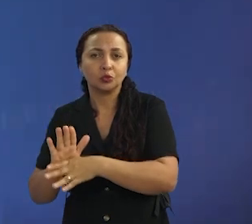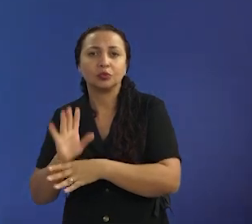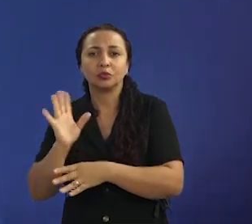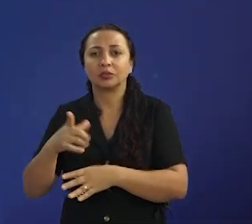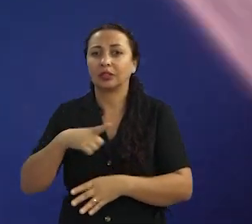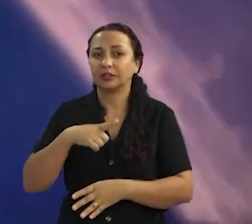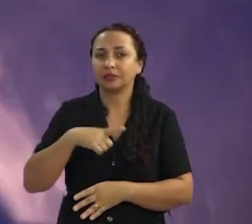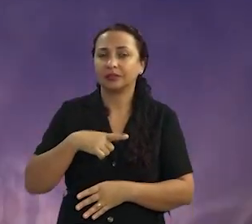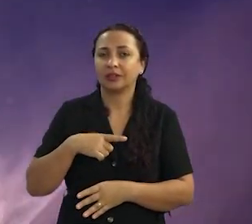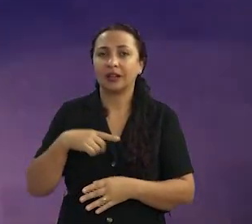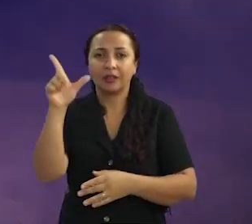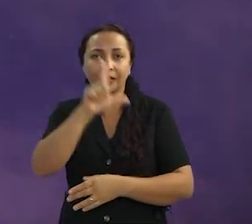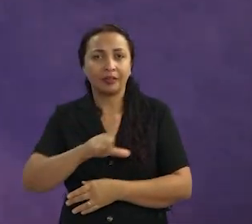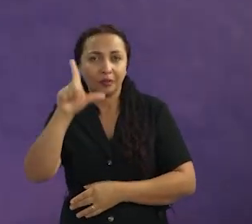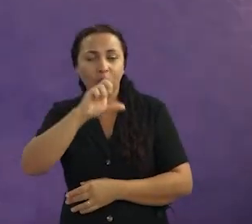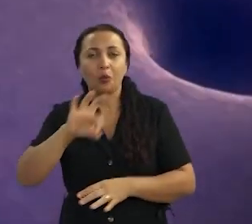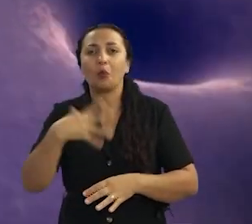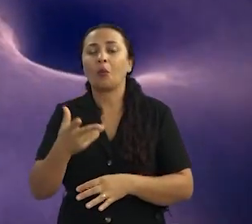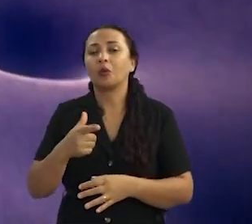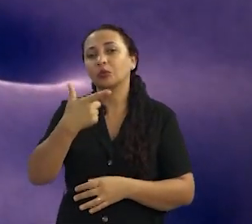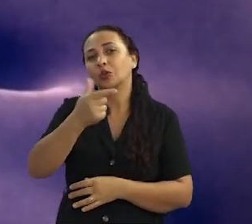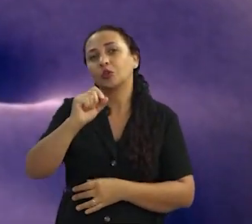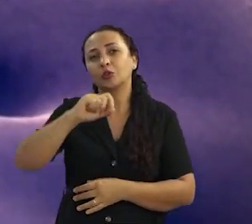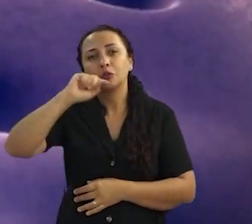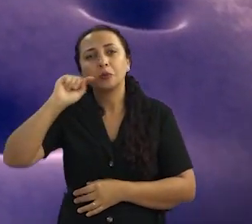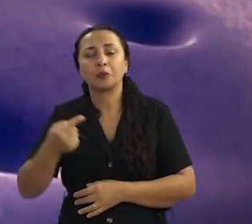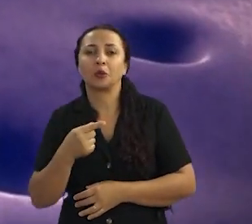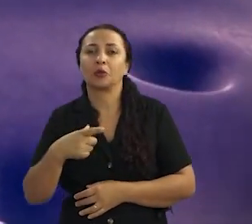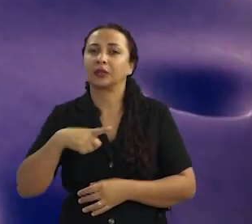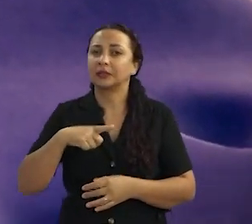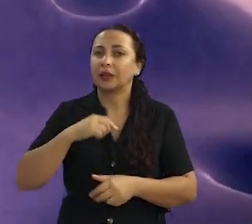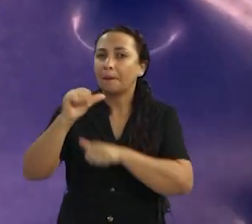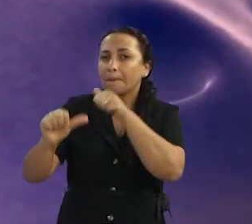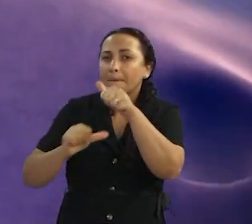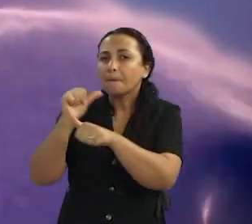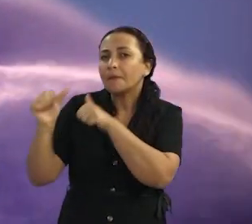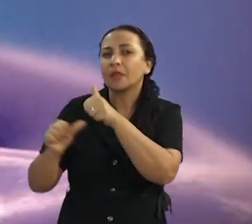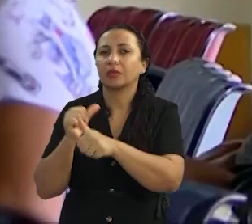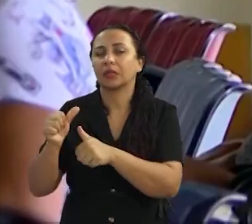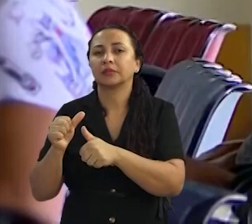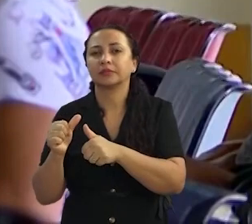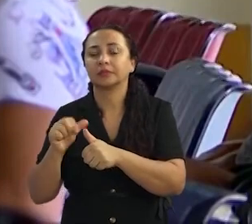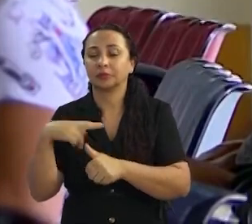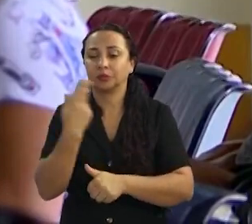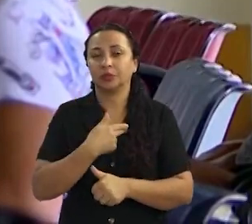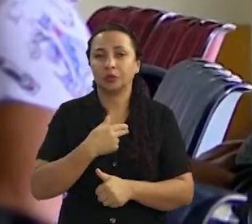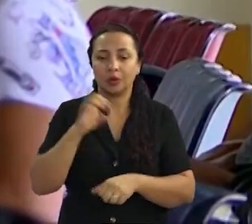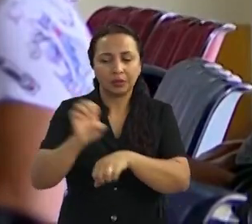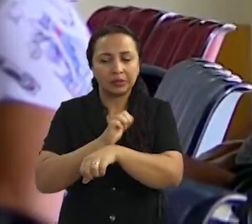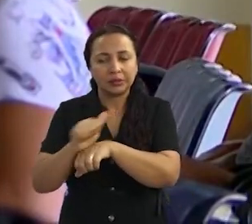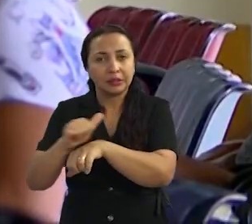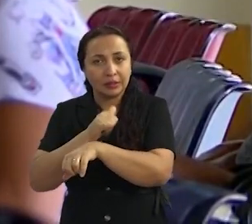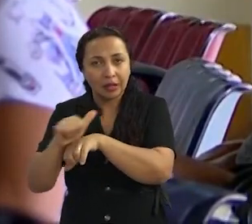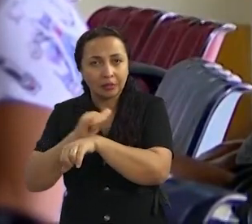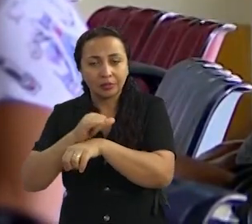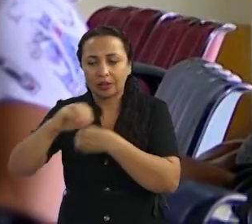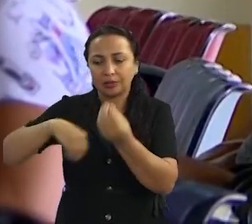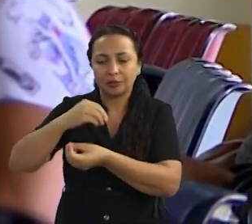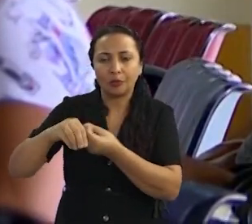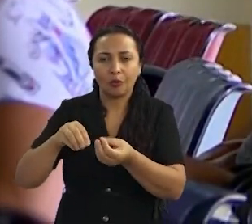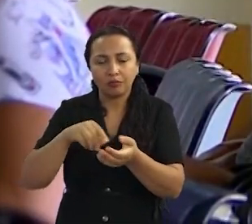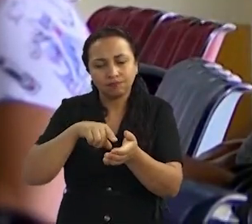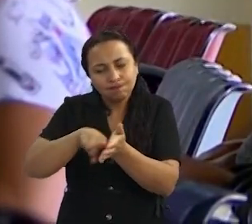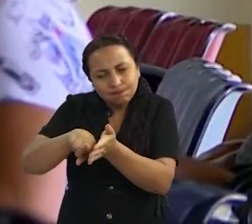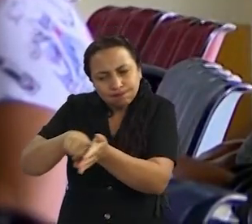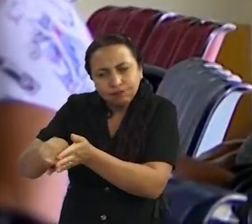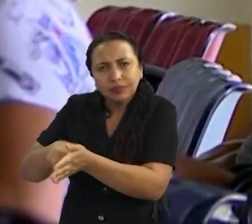contribuições já existentes na literatura, quais desses 20 mil genes poderiam estar sendo alterados. As nossas estratégias elas